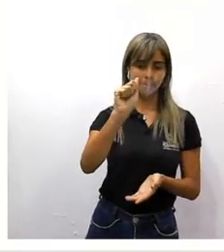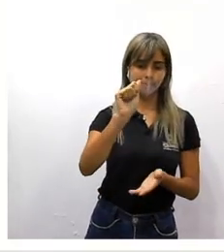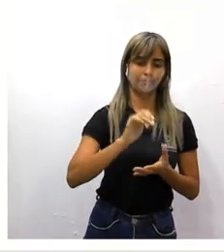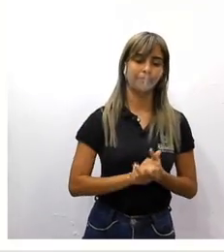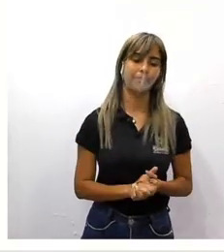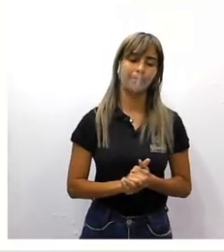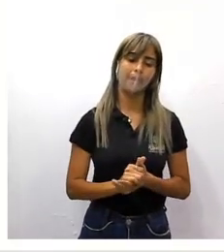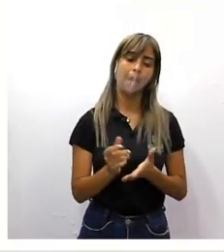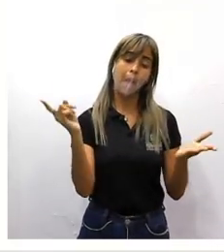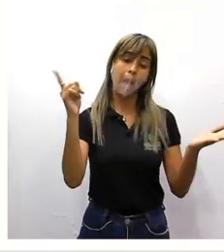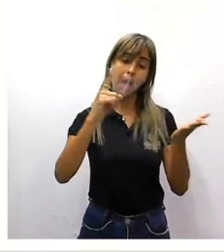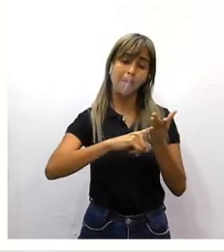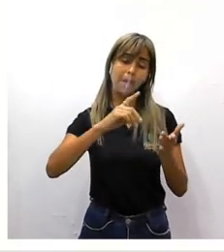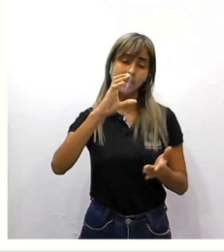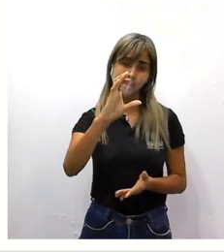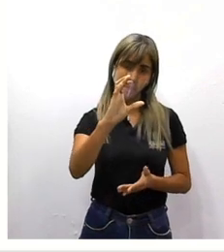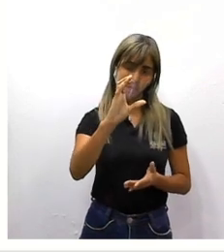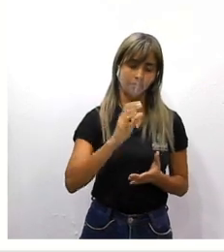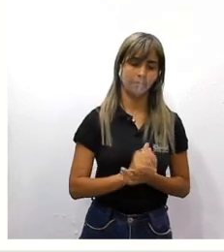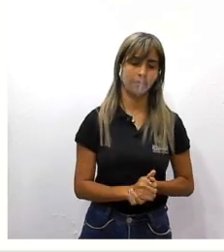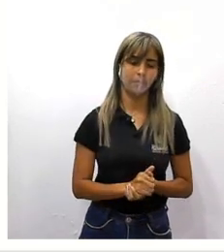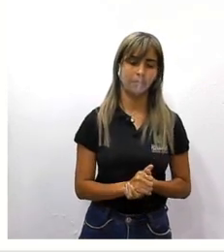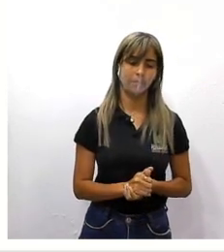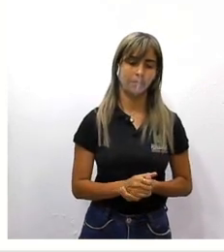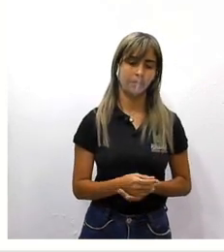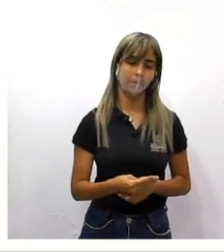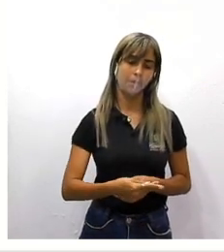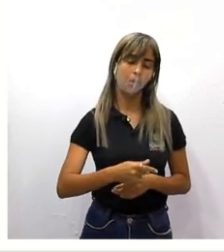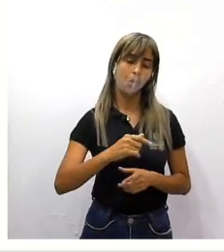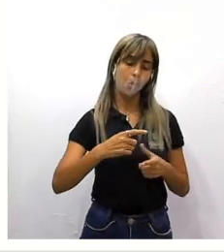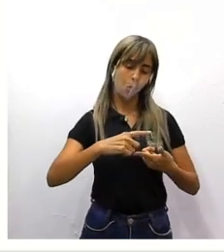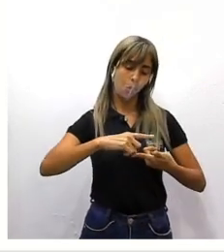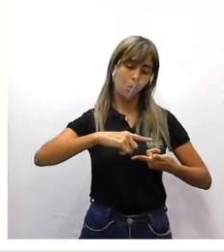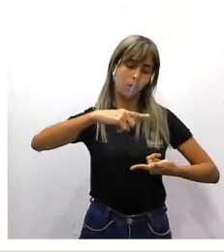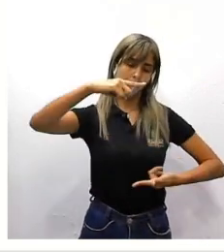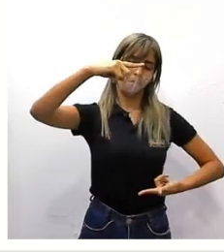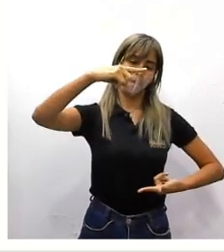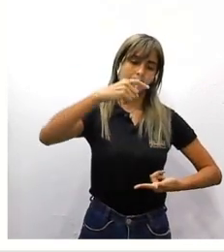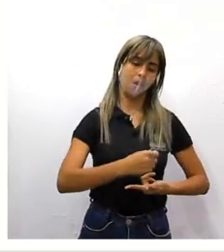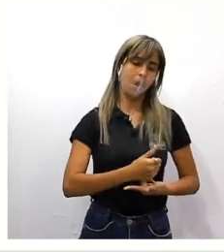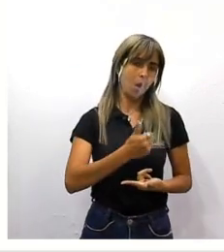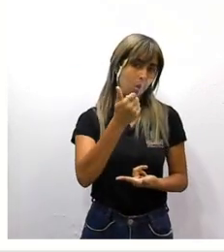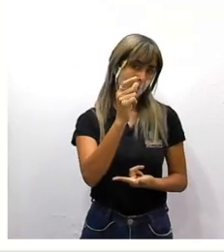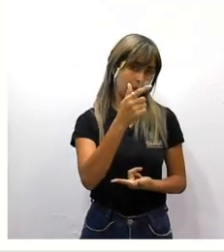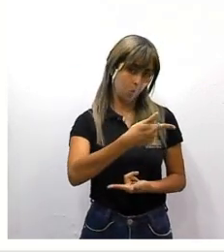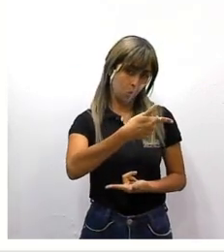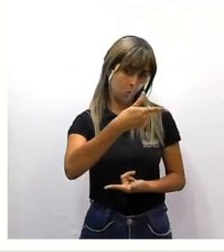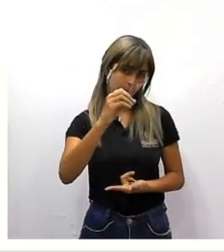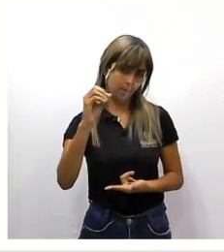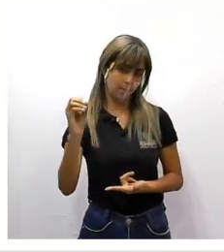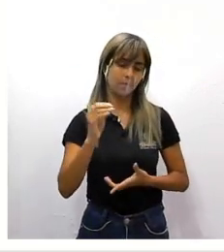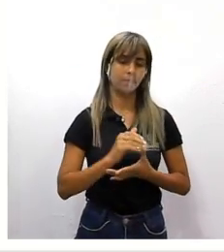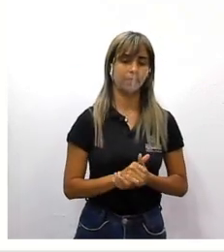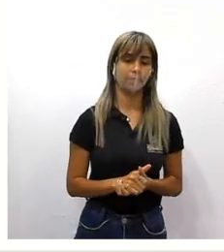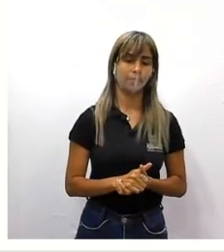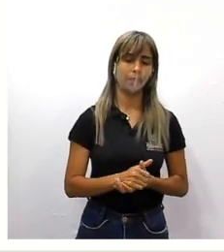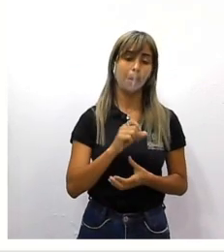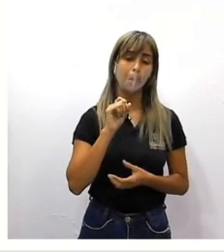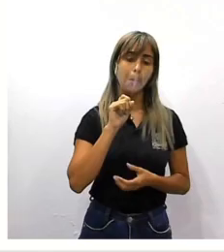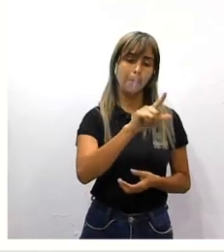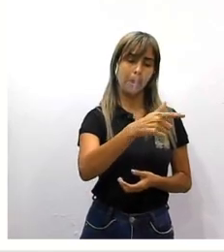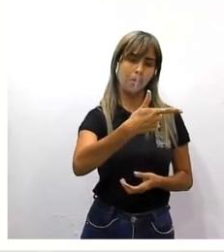Então, a marca C, mesmo esqueminha, só que o tamanho da caixa, né, a quantidade de gramas são 200. Então,